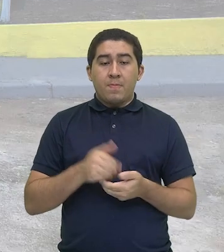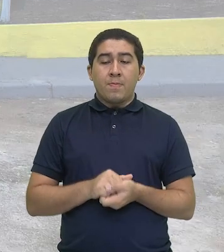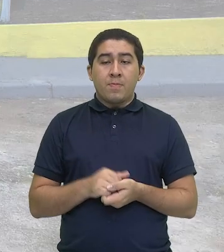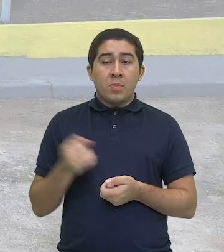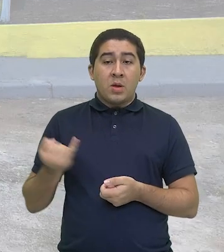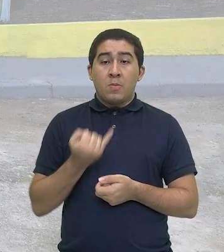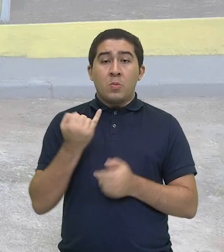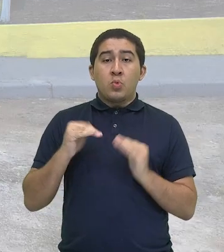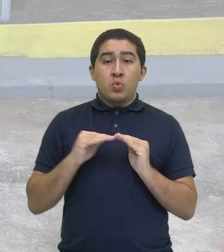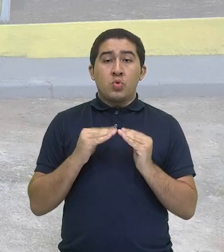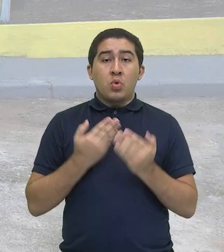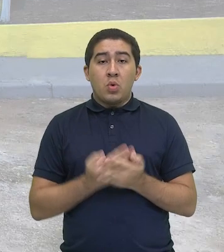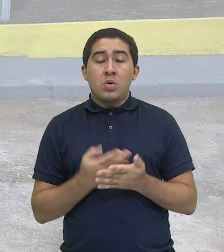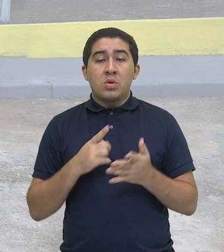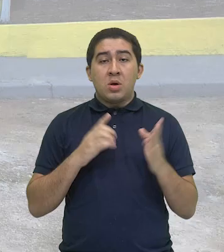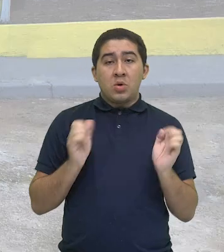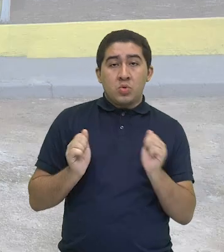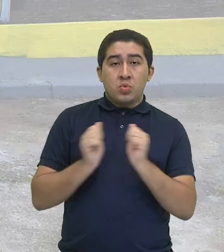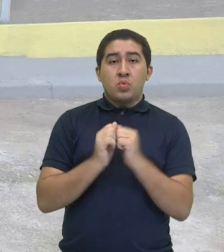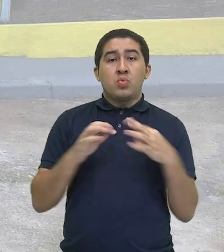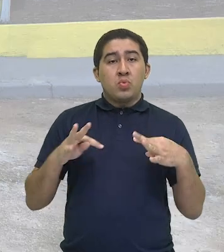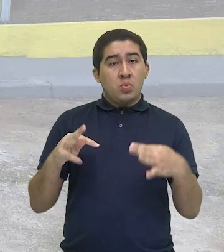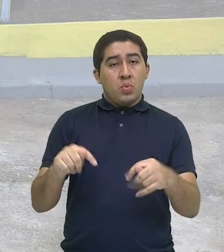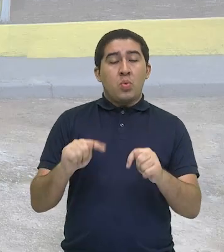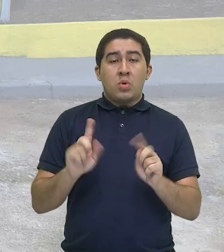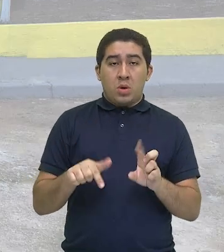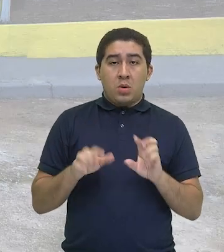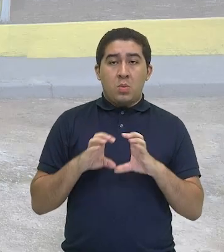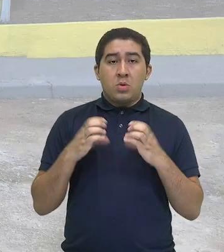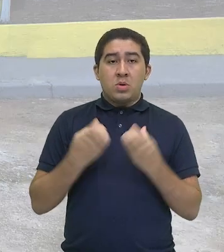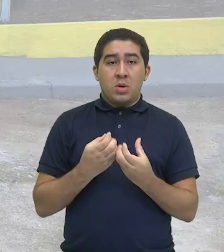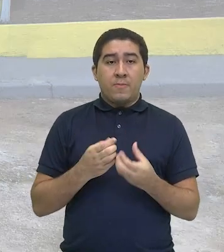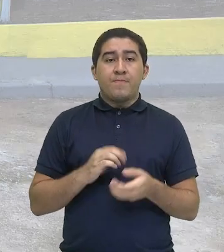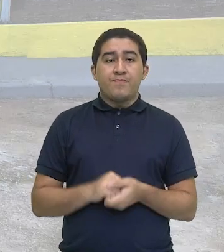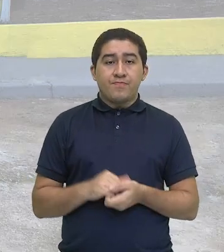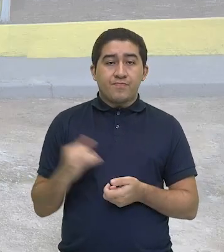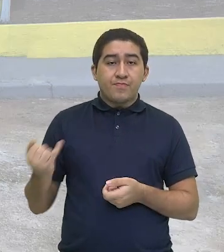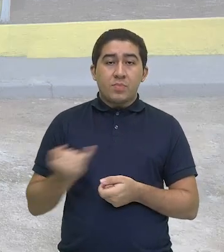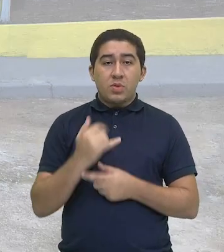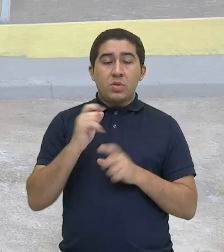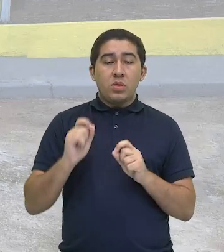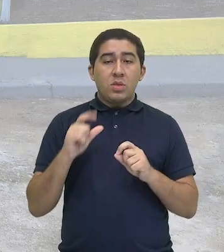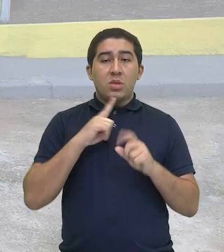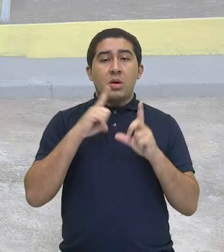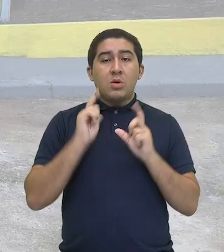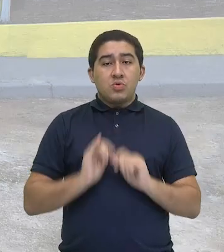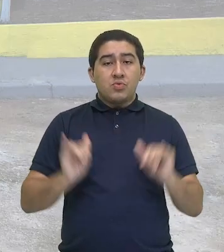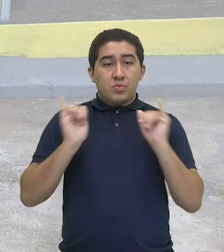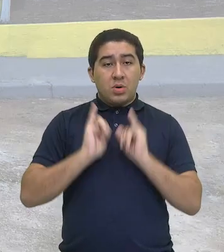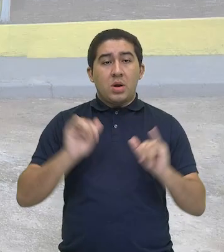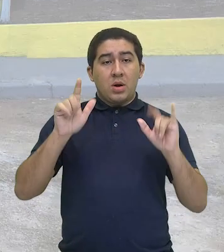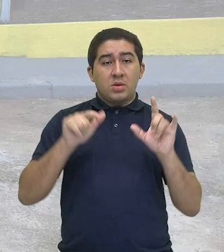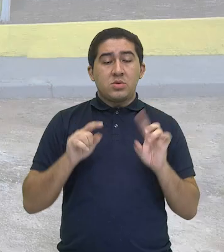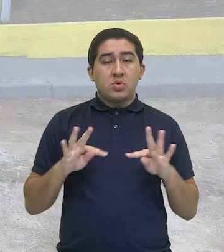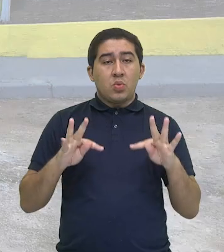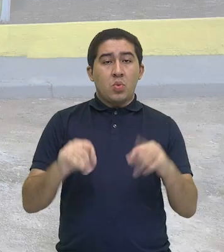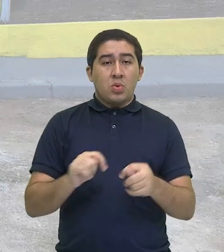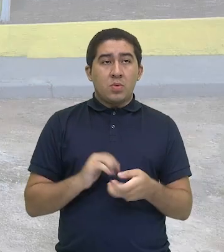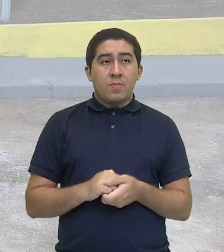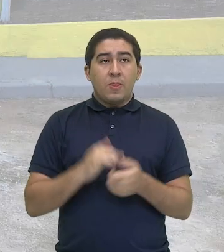importante que a escola envolva todos da comunidade, né? É importante a gente espalhar essa mensagem, todas